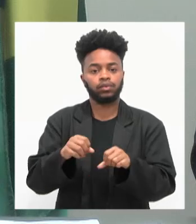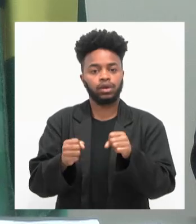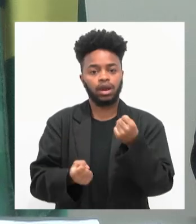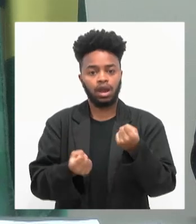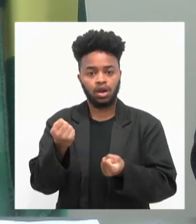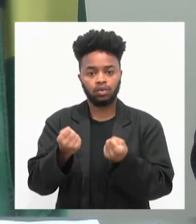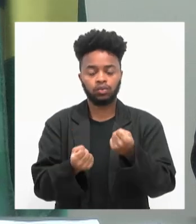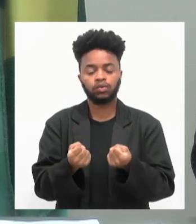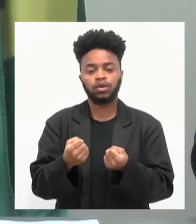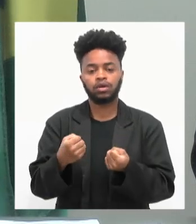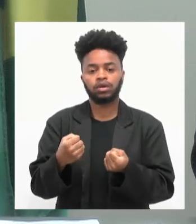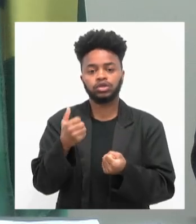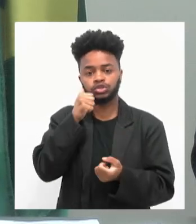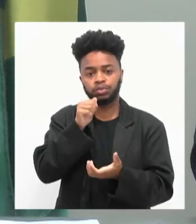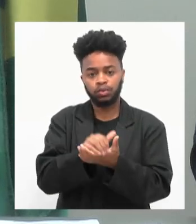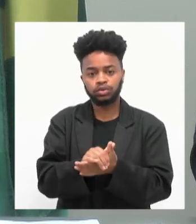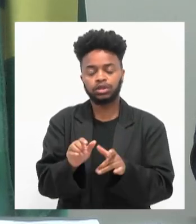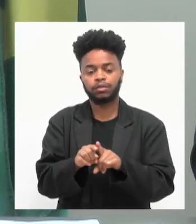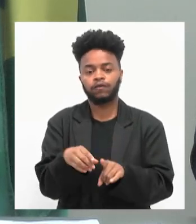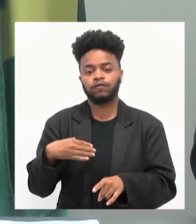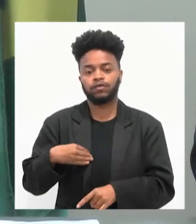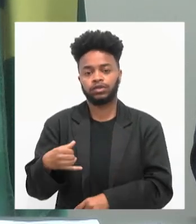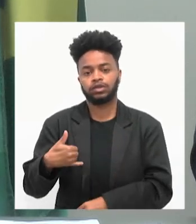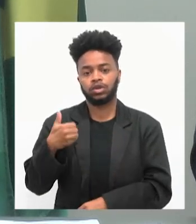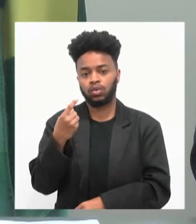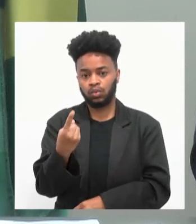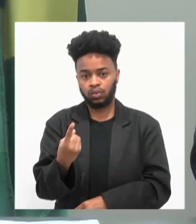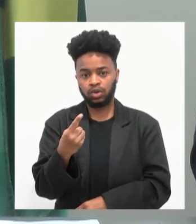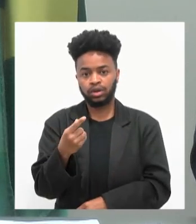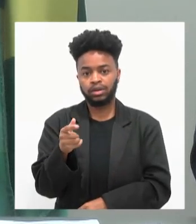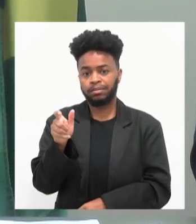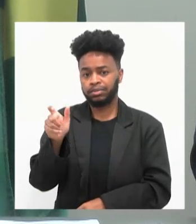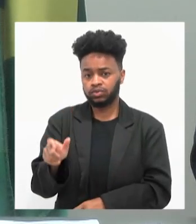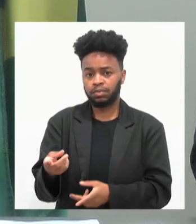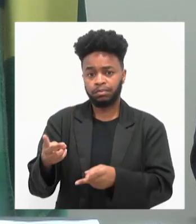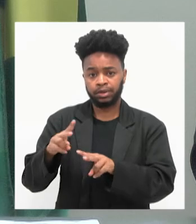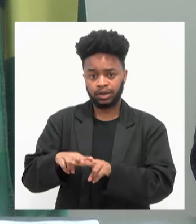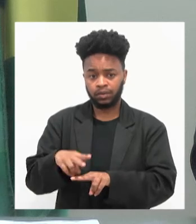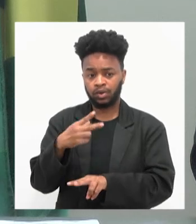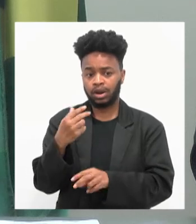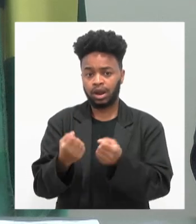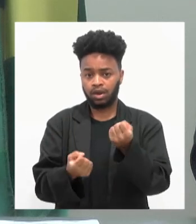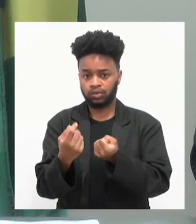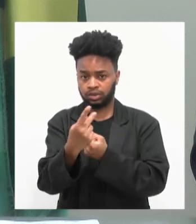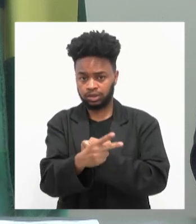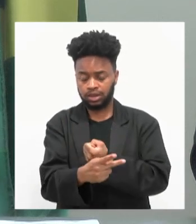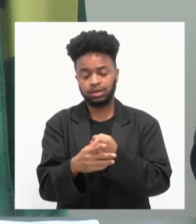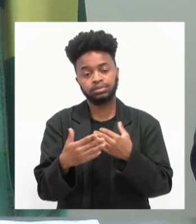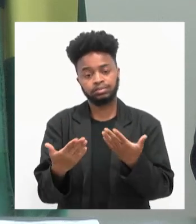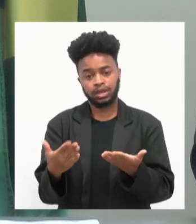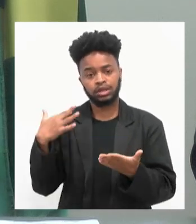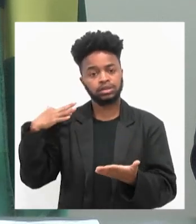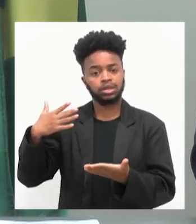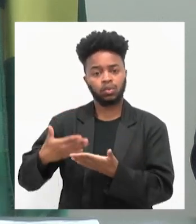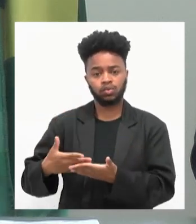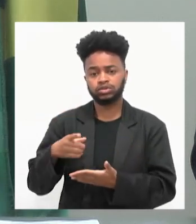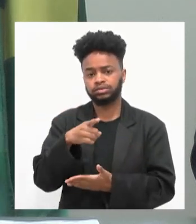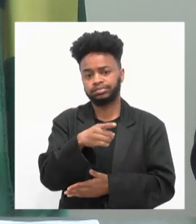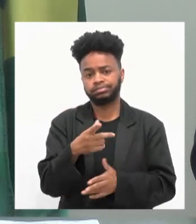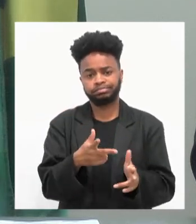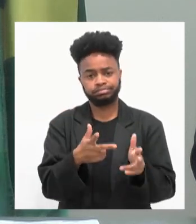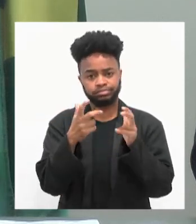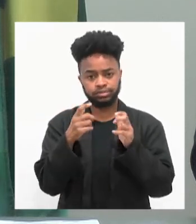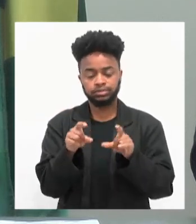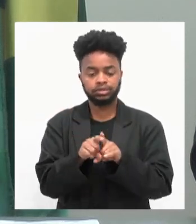o filho de um ano, não tiveram bom senso, o carro dele foi preso, e ele ficou a pé na rua, então ele carrega isso até hoje. Ele foi claro isso no